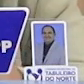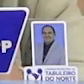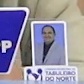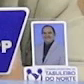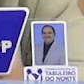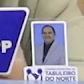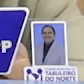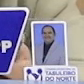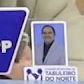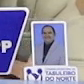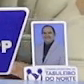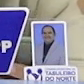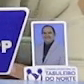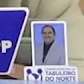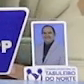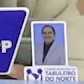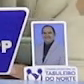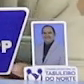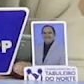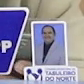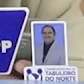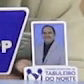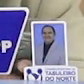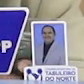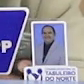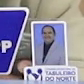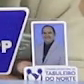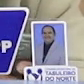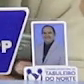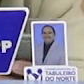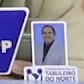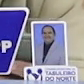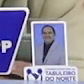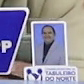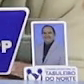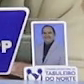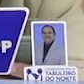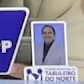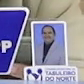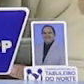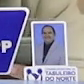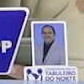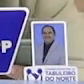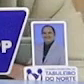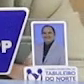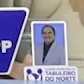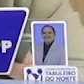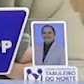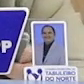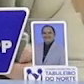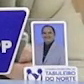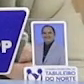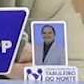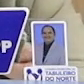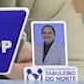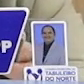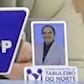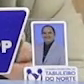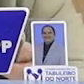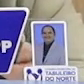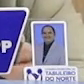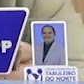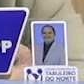relação nessas estradas Assistência Social nação social Vereador Marcon nunca se teve esse cartão